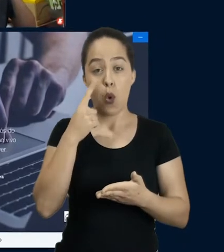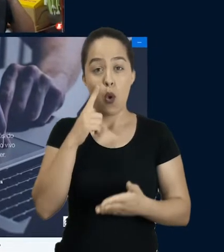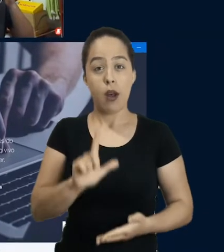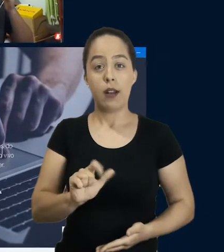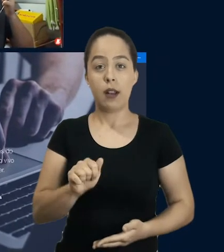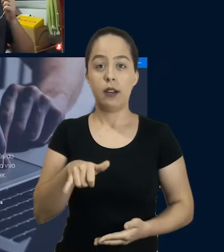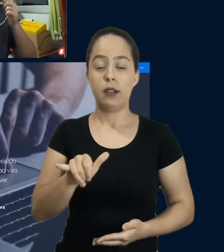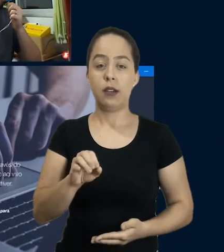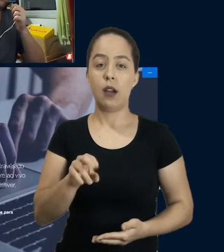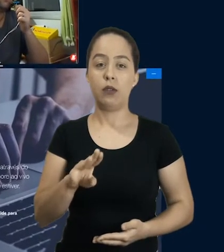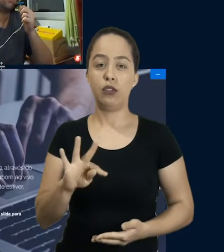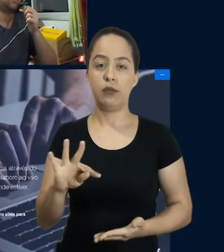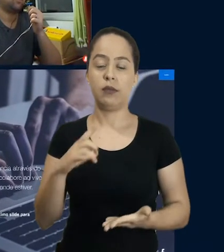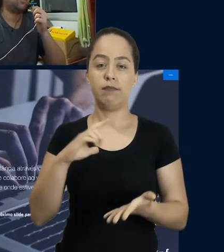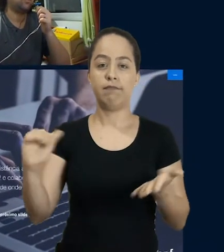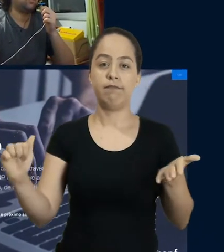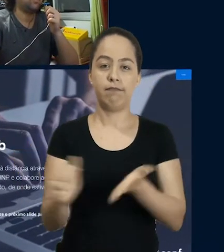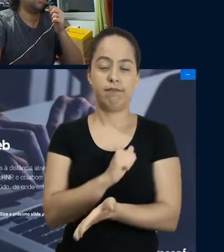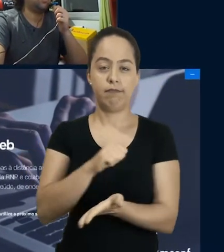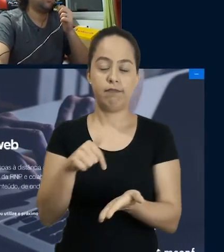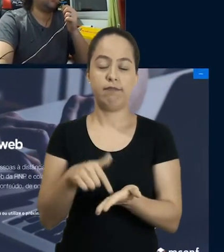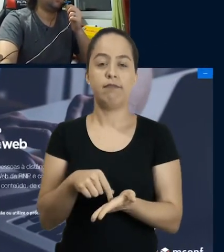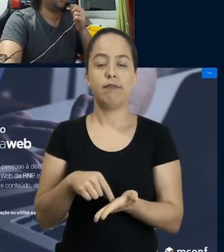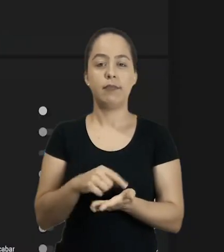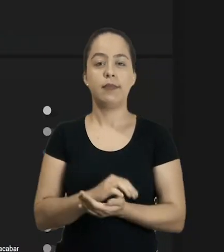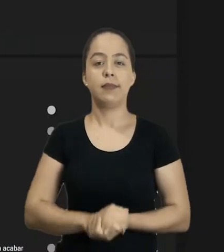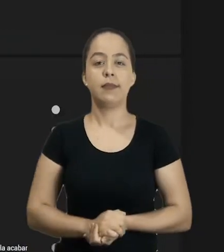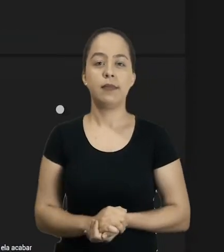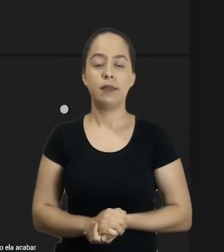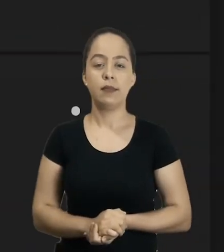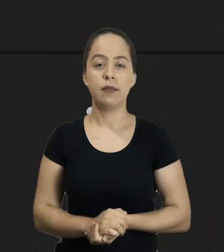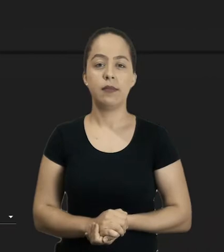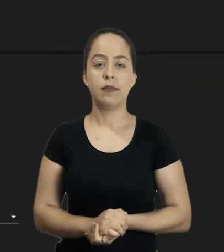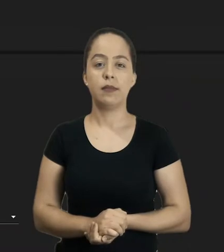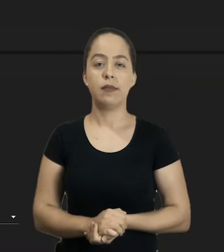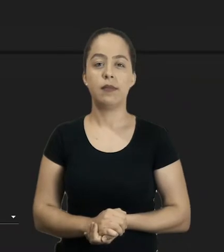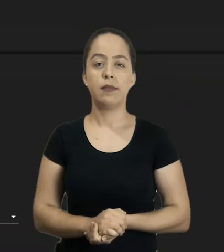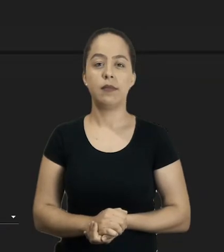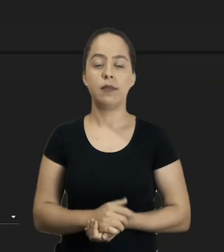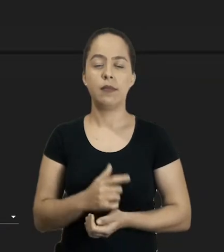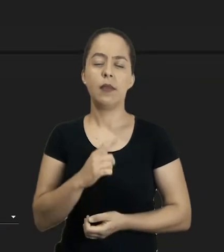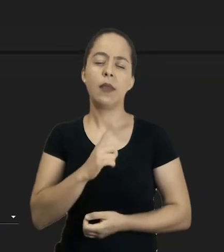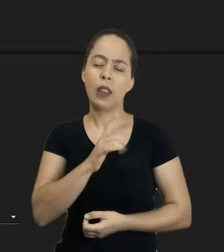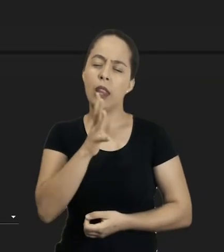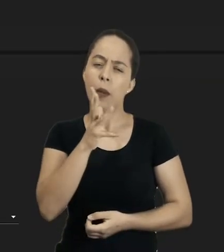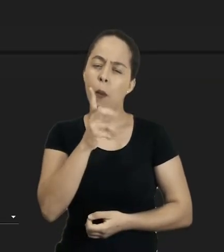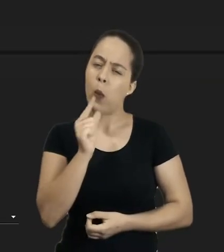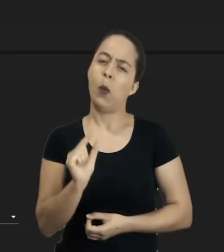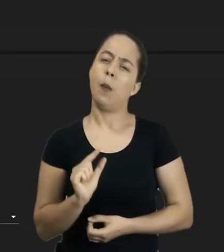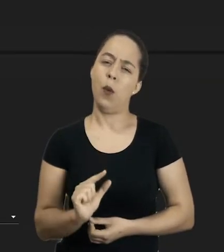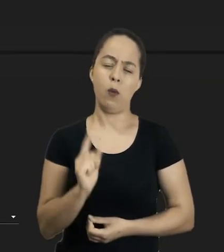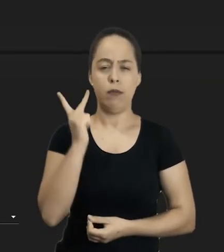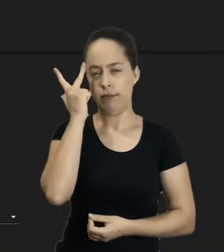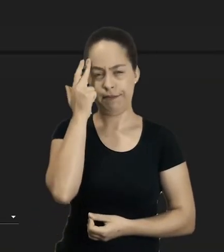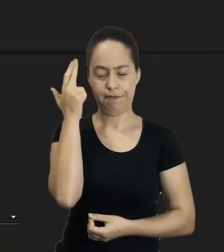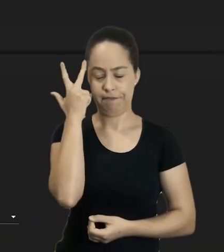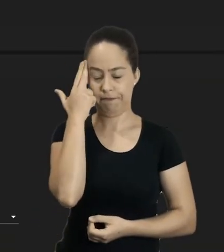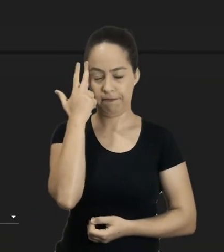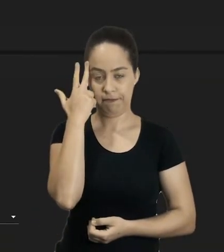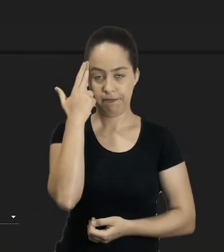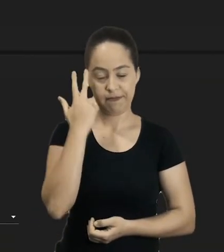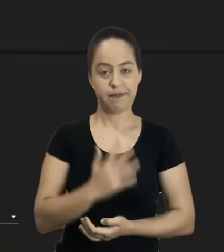Ao propaguei o layout, ele já vai mudar aqui na conferência, ó. Demora um pouquinho,